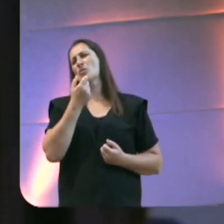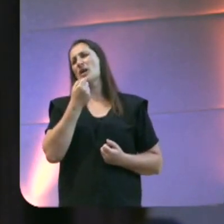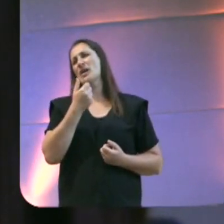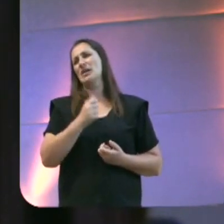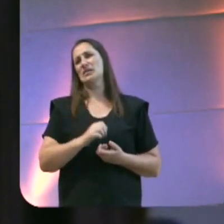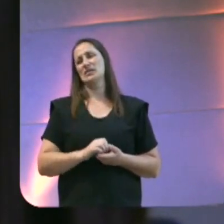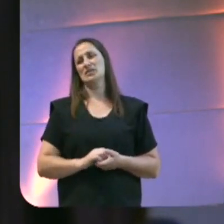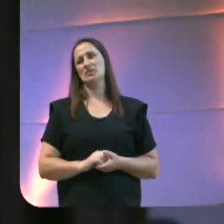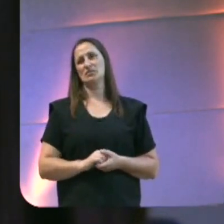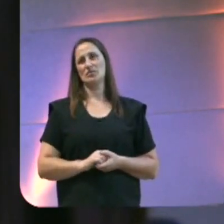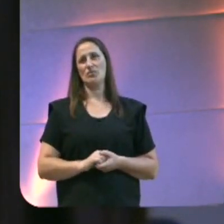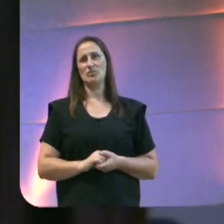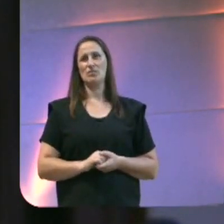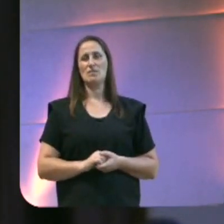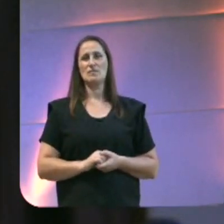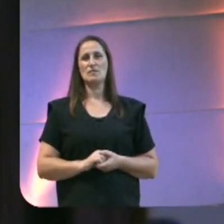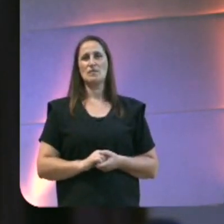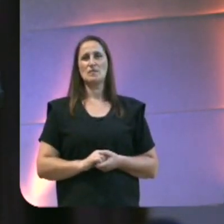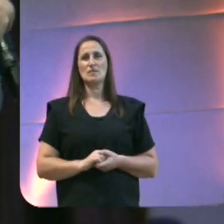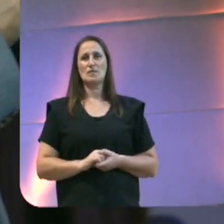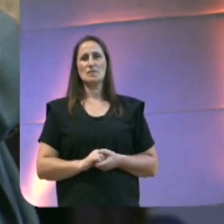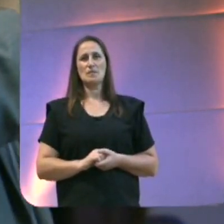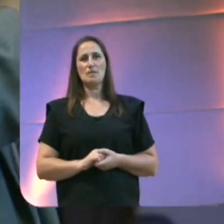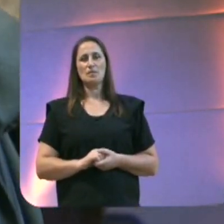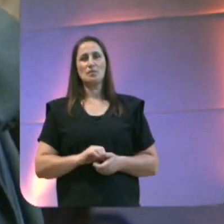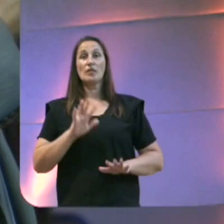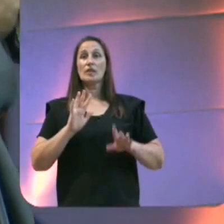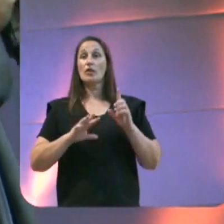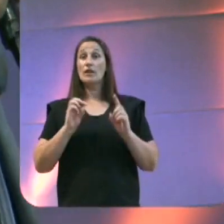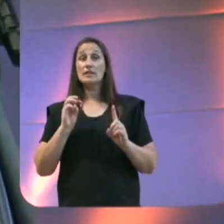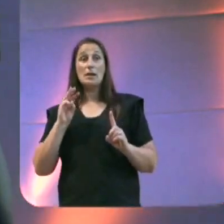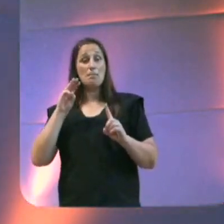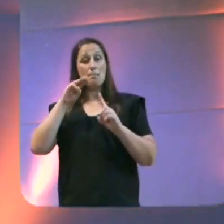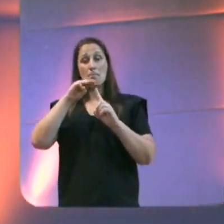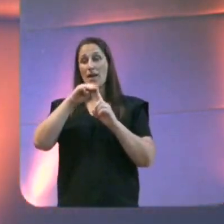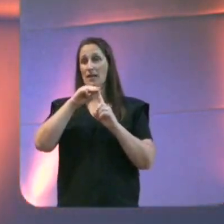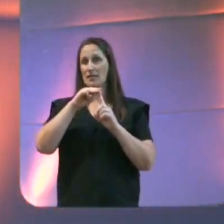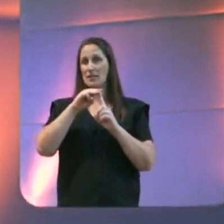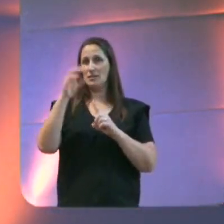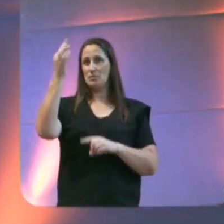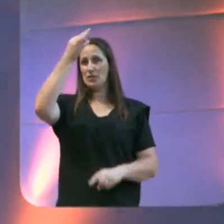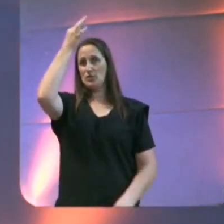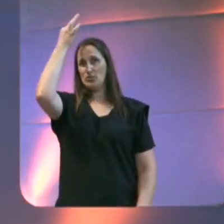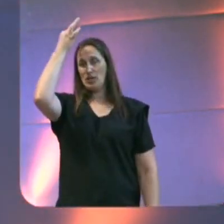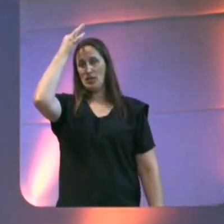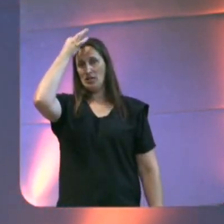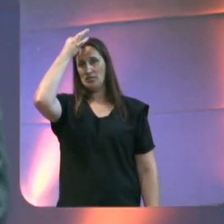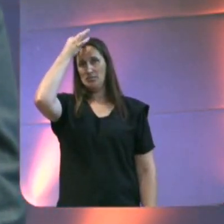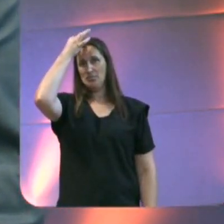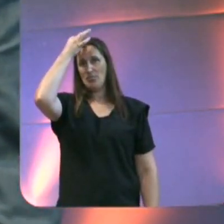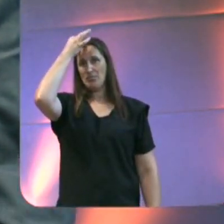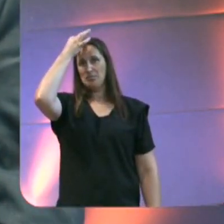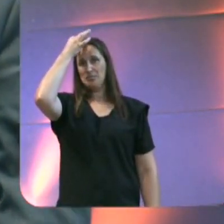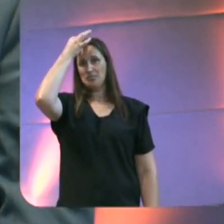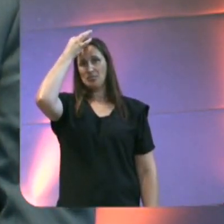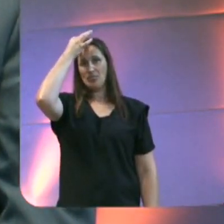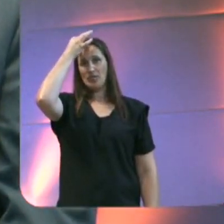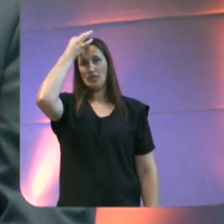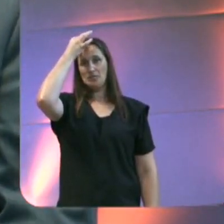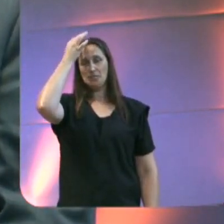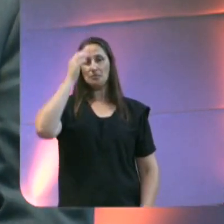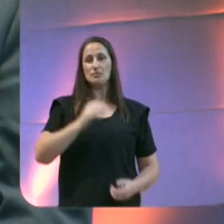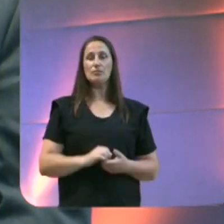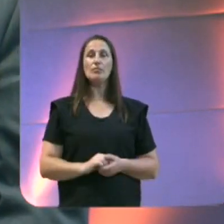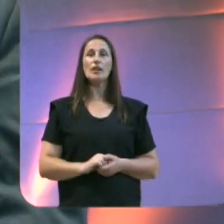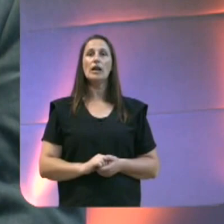Talvez você tenha que colocar algumas metas espirituais. Se você quiser, eu tenho algumas dicas para você lá no